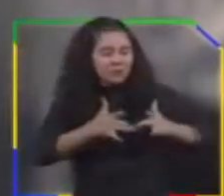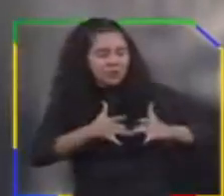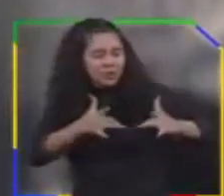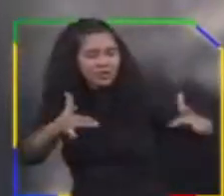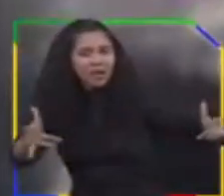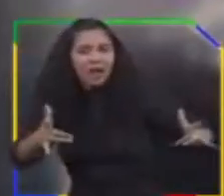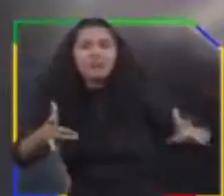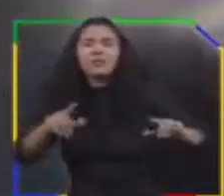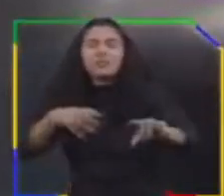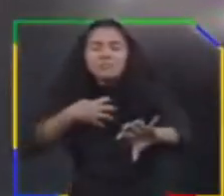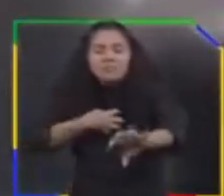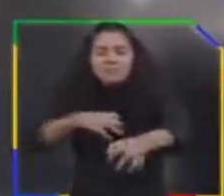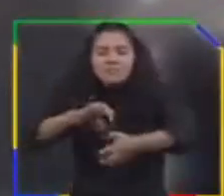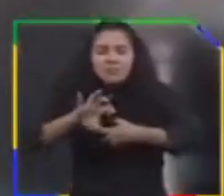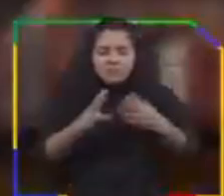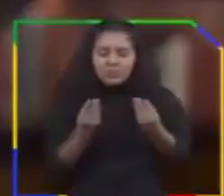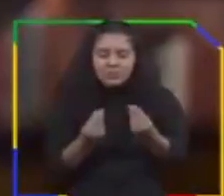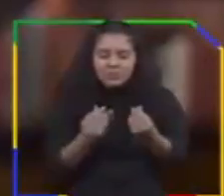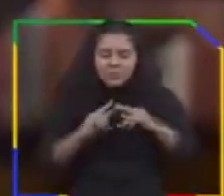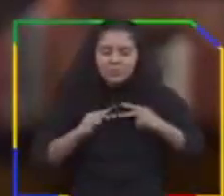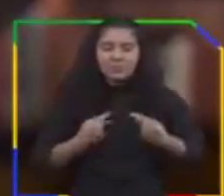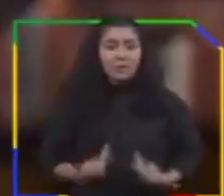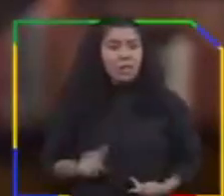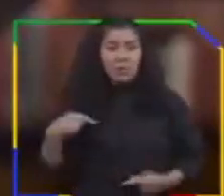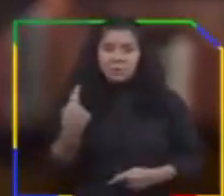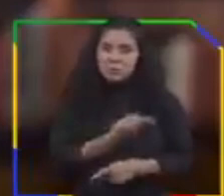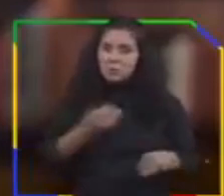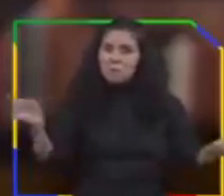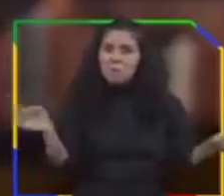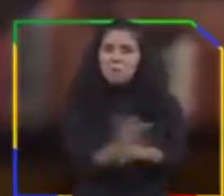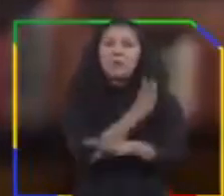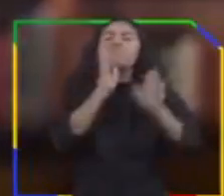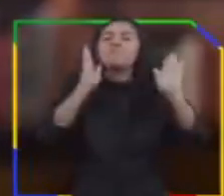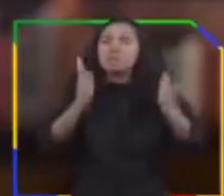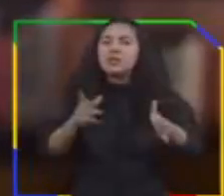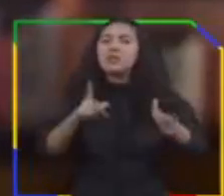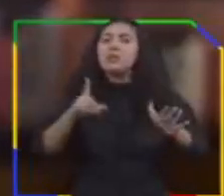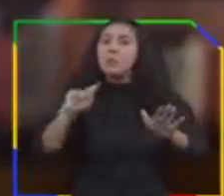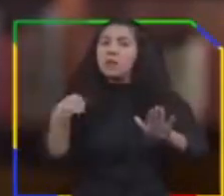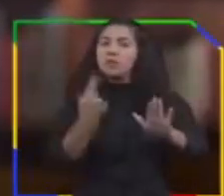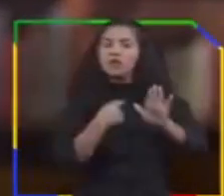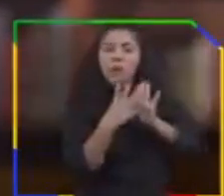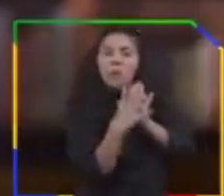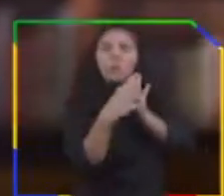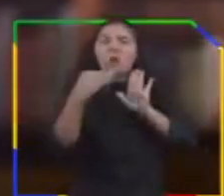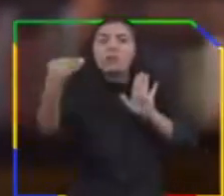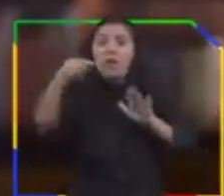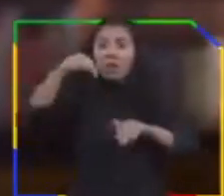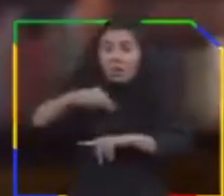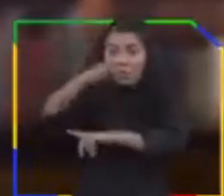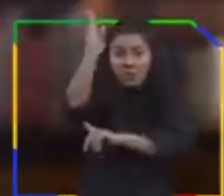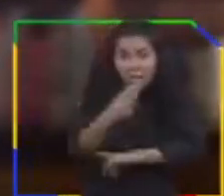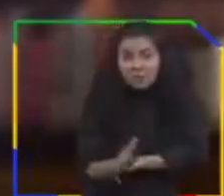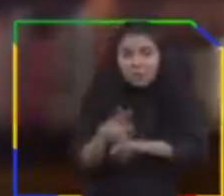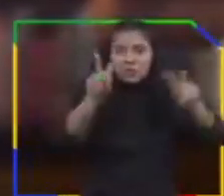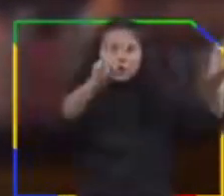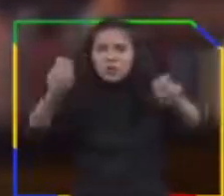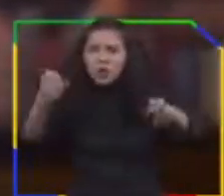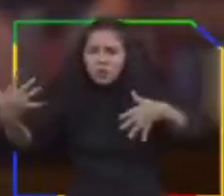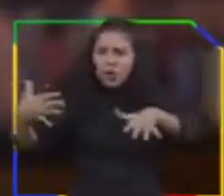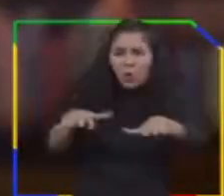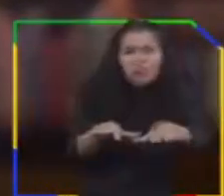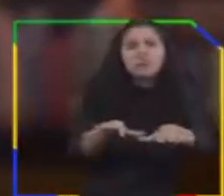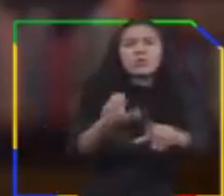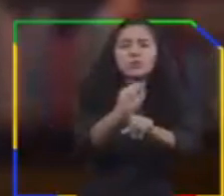paz, solidariedade e humanismo. Estamos prontos para dar o exemplo de que aqui no Brasil, a inclusão